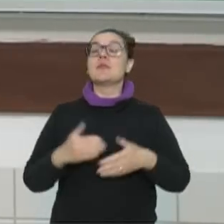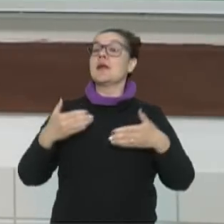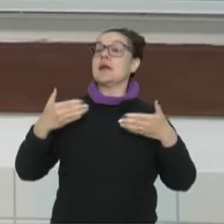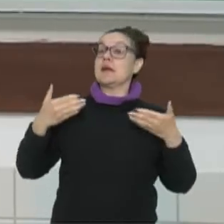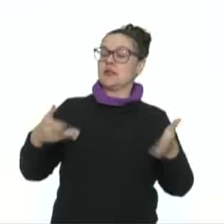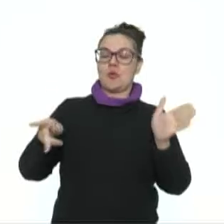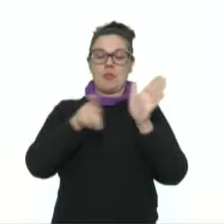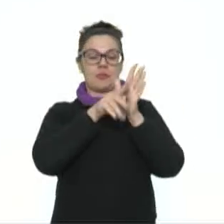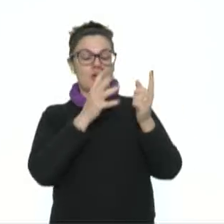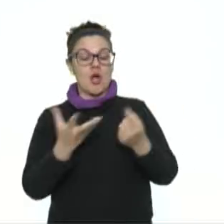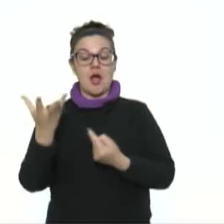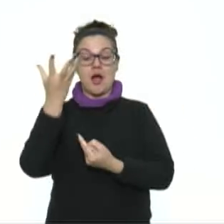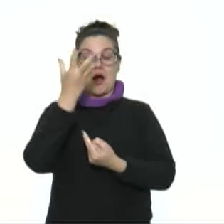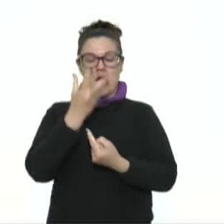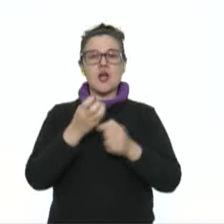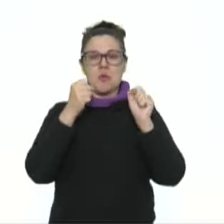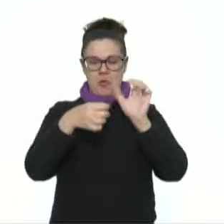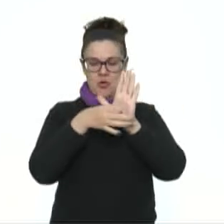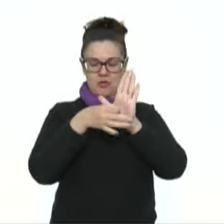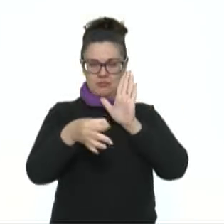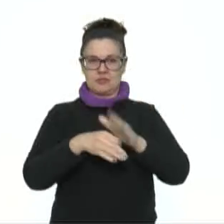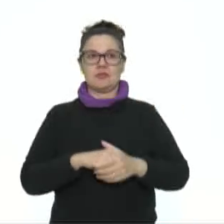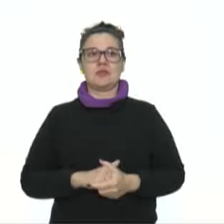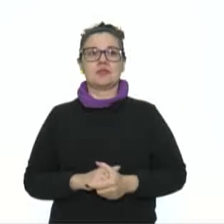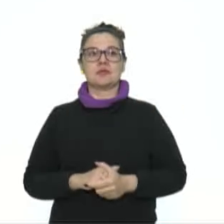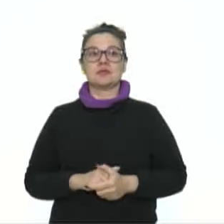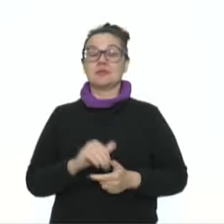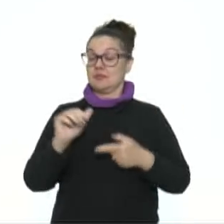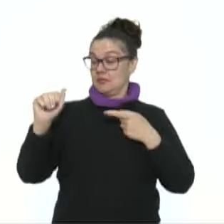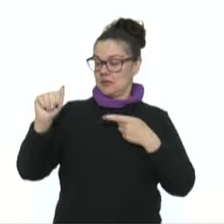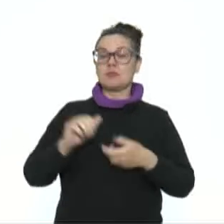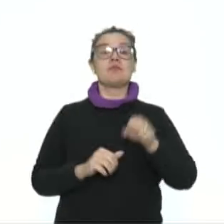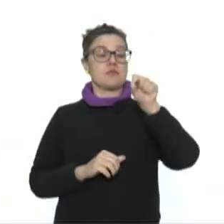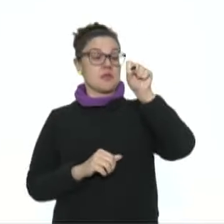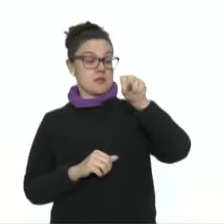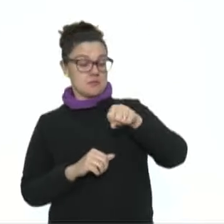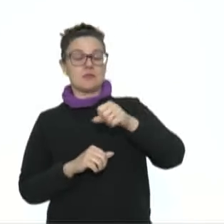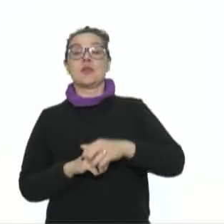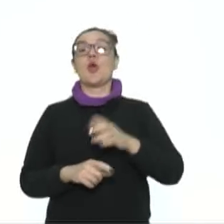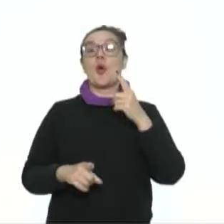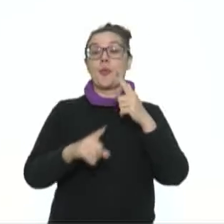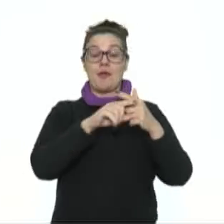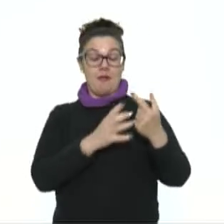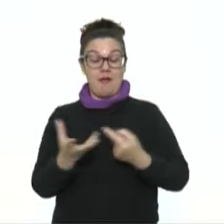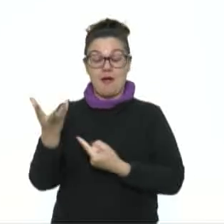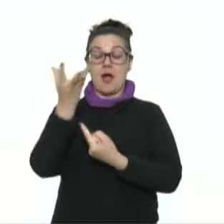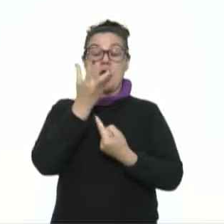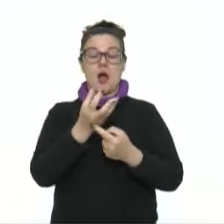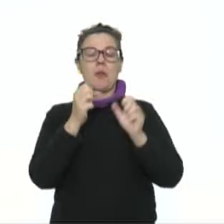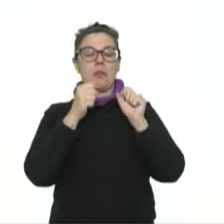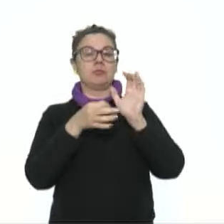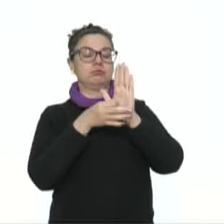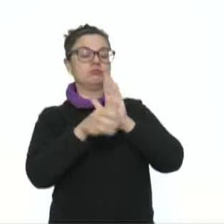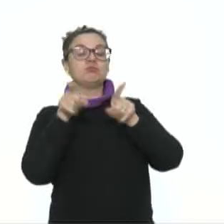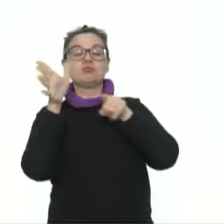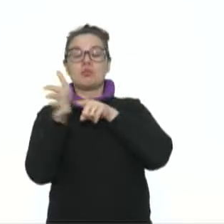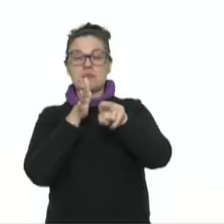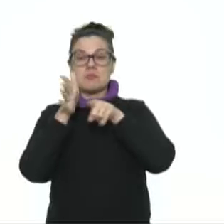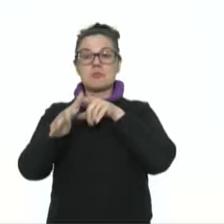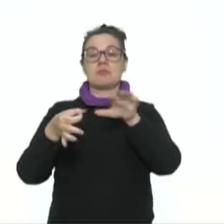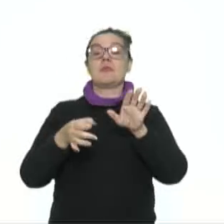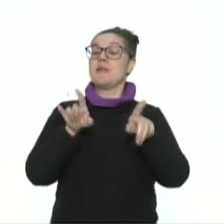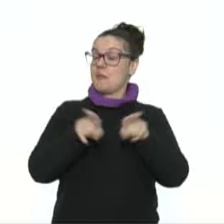Por meio da arte, podemos criticar? Letra A, sim, por meio da arte podemos questionar, criticar